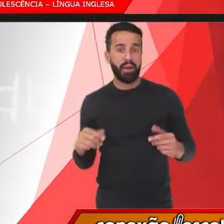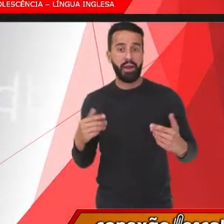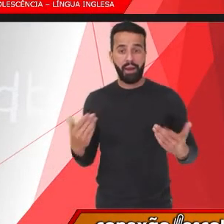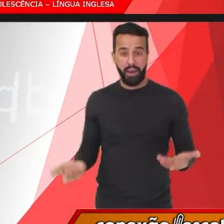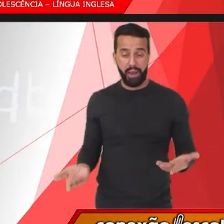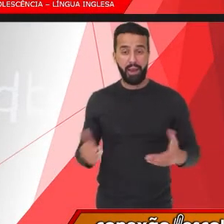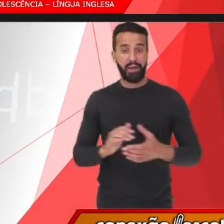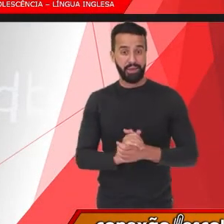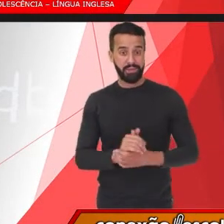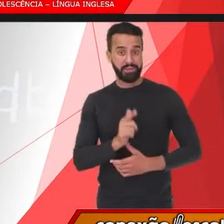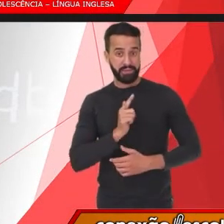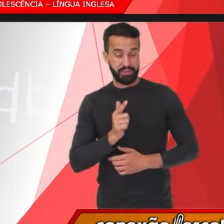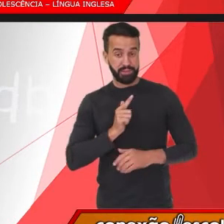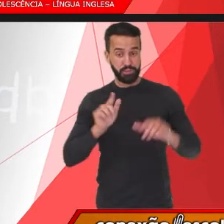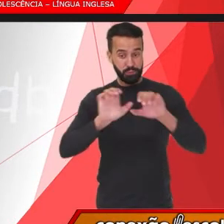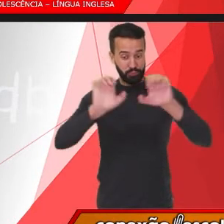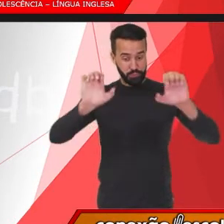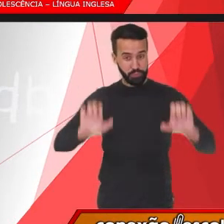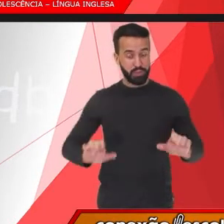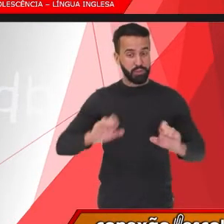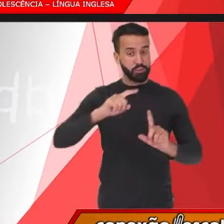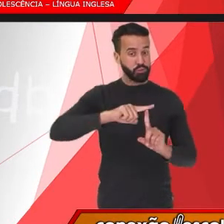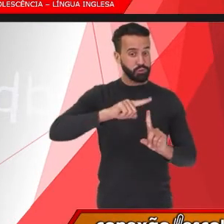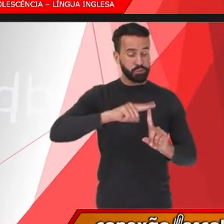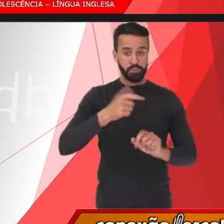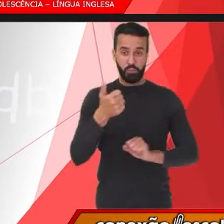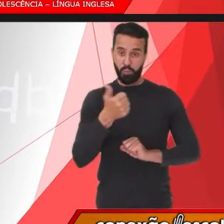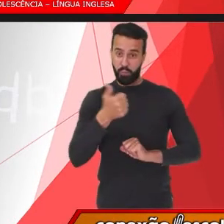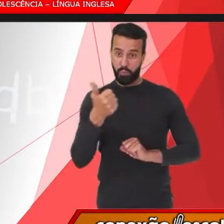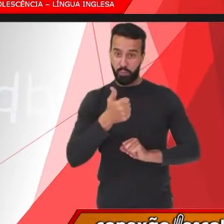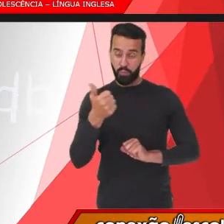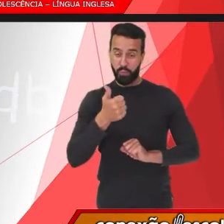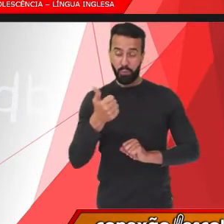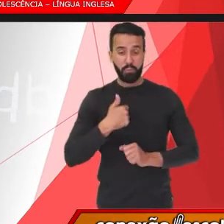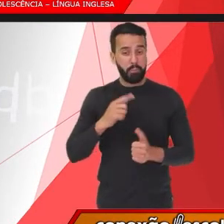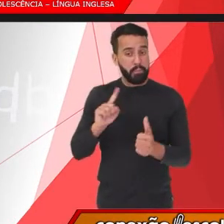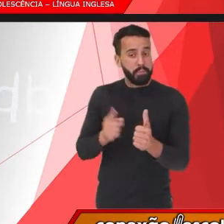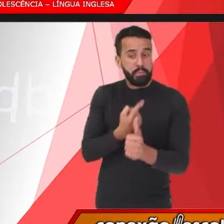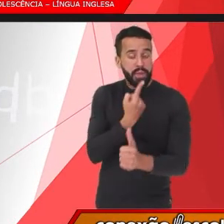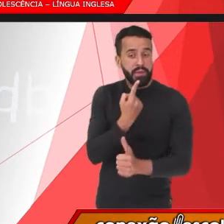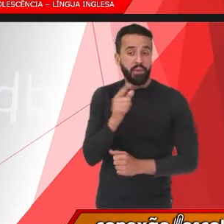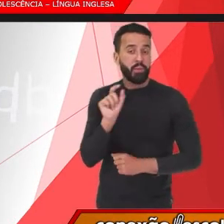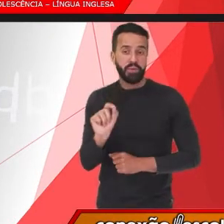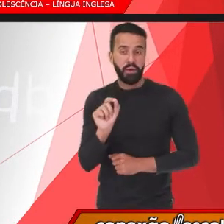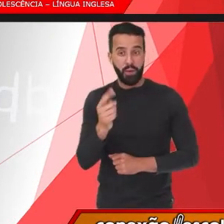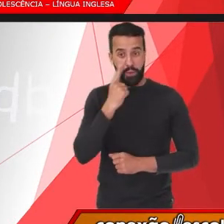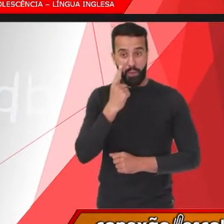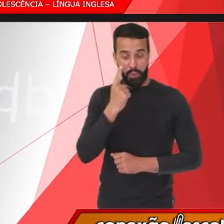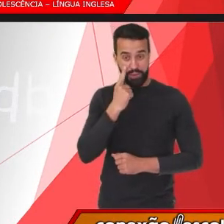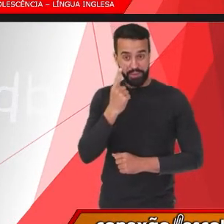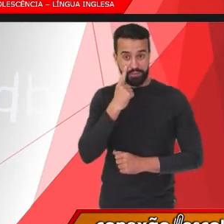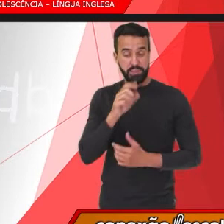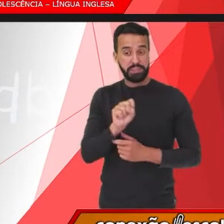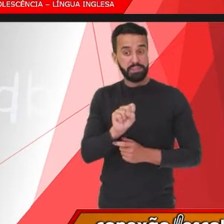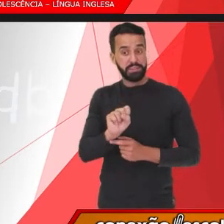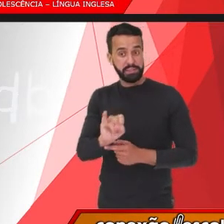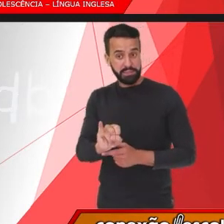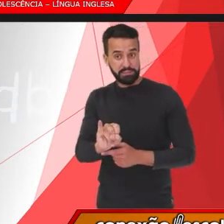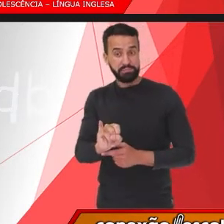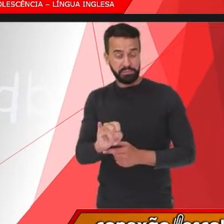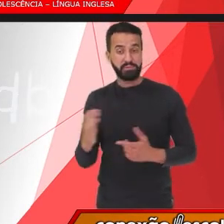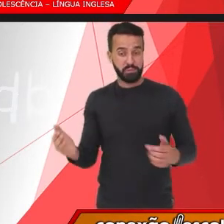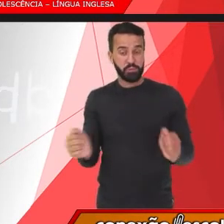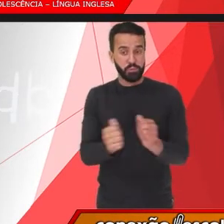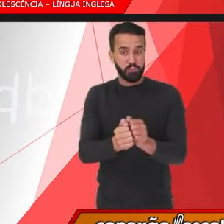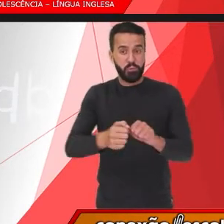first conditional, a estrutura do tipo 1, da primeira condicional, é essa, é o se com o